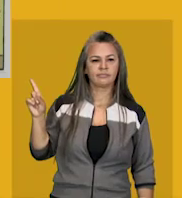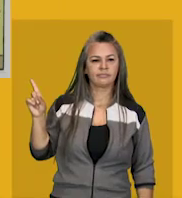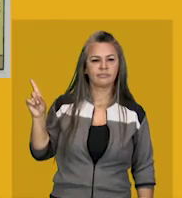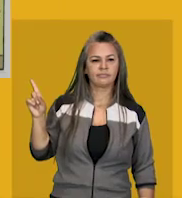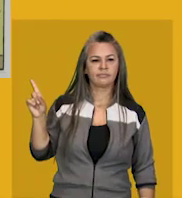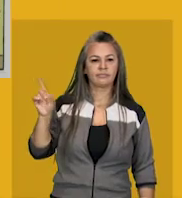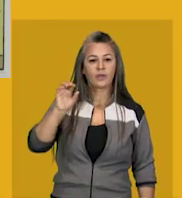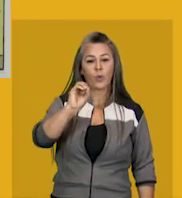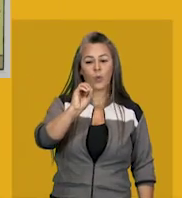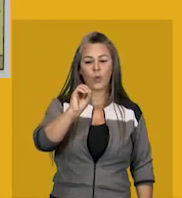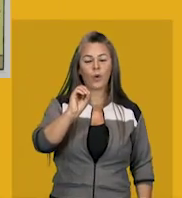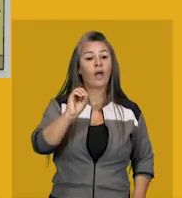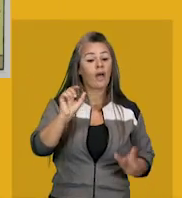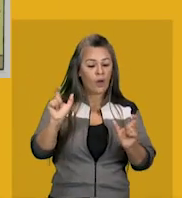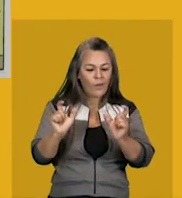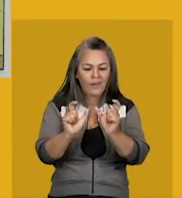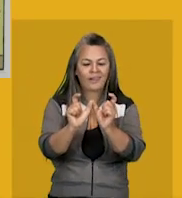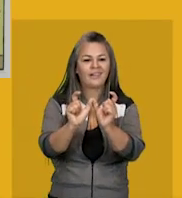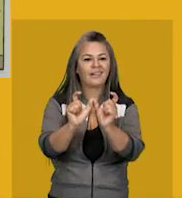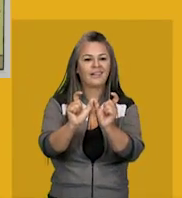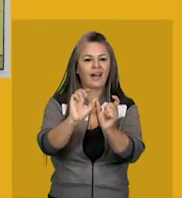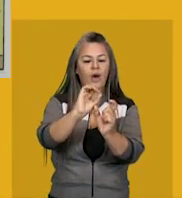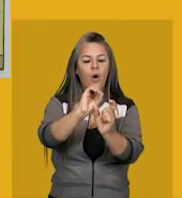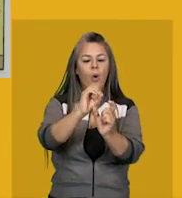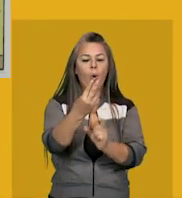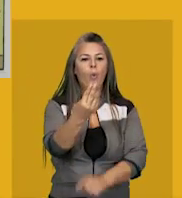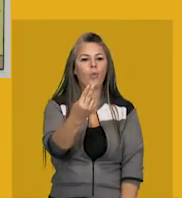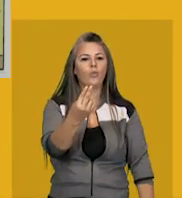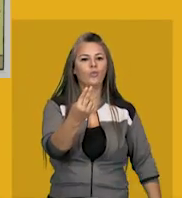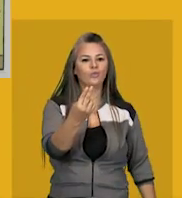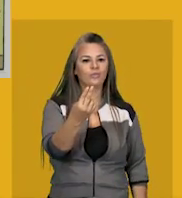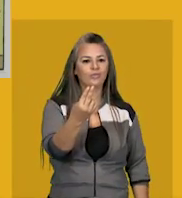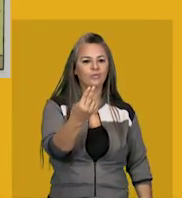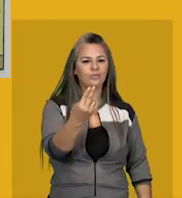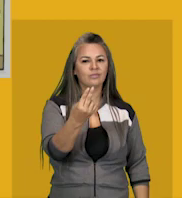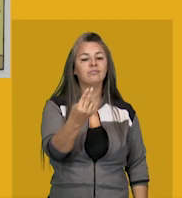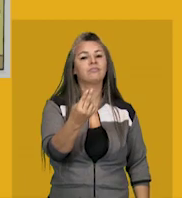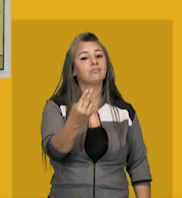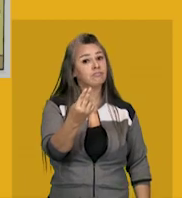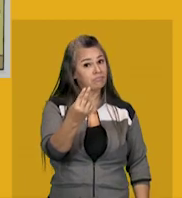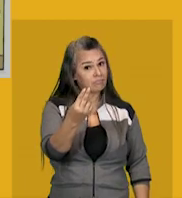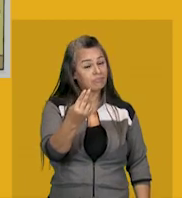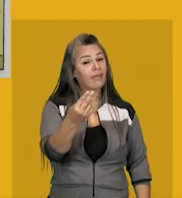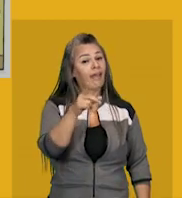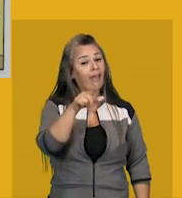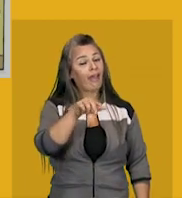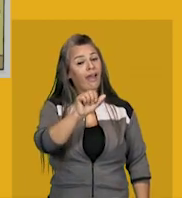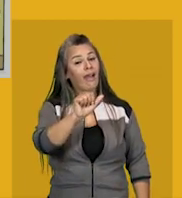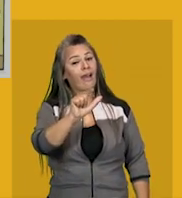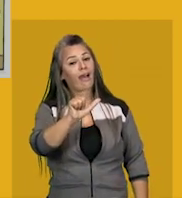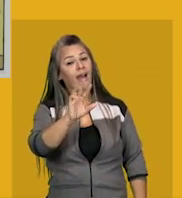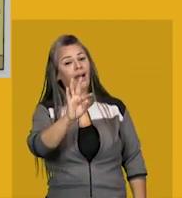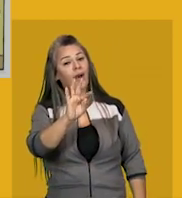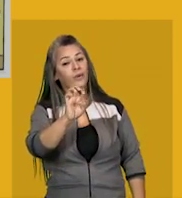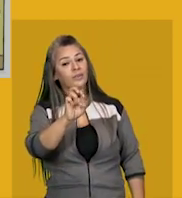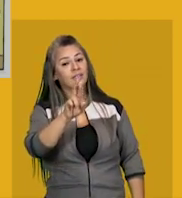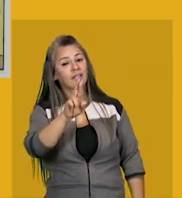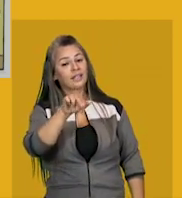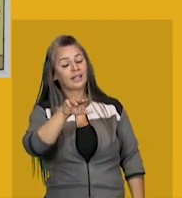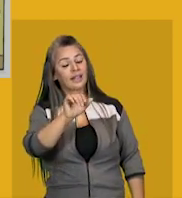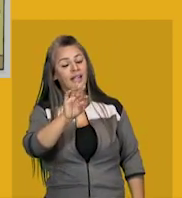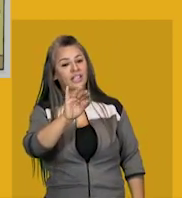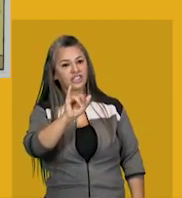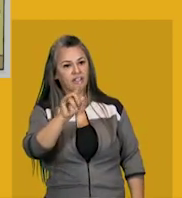uma conjunção. A conjunção ou, ela é alternativa. Quer dizer, isso é uma coisa ou é